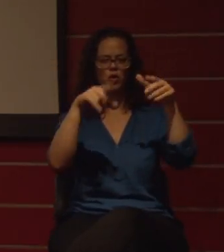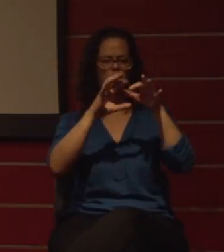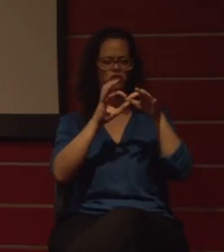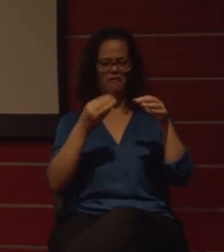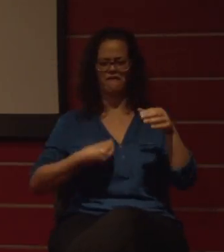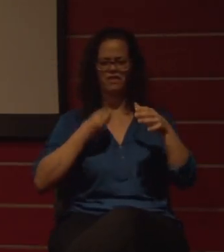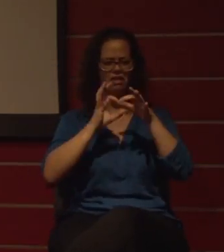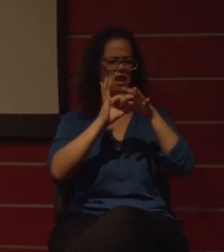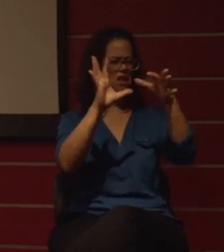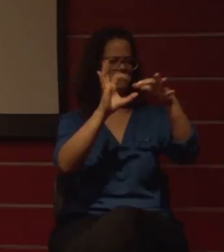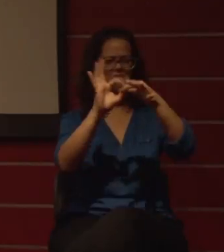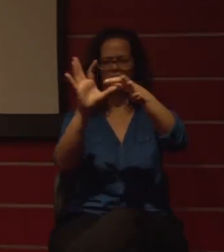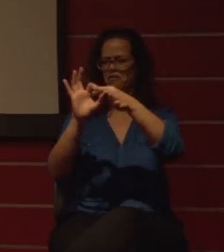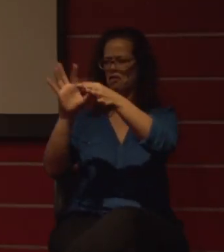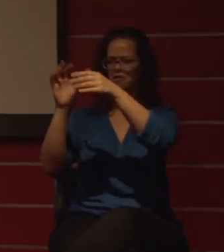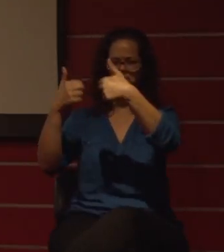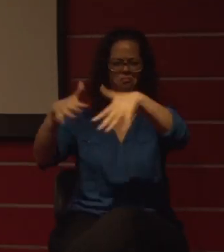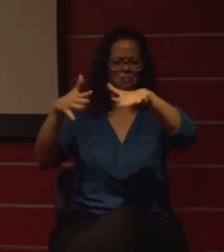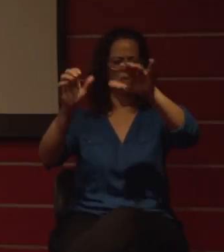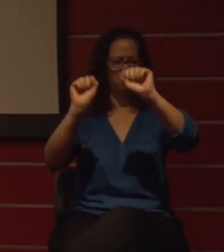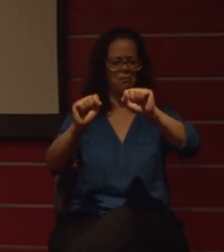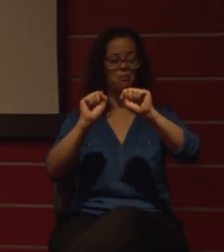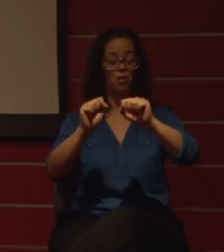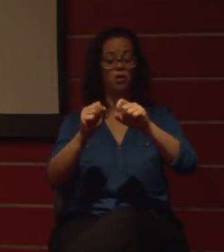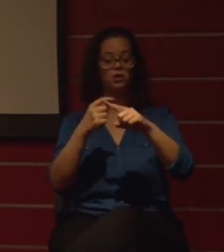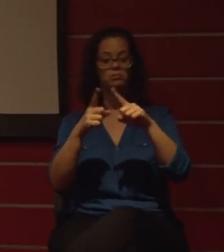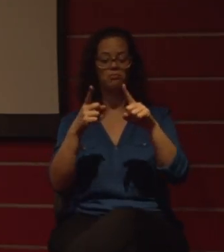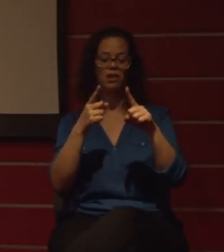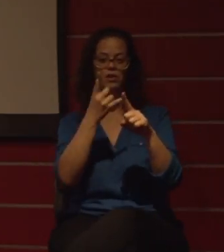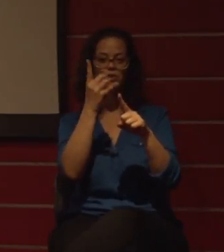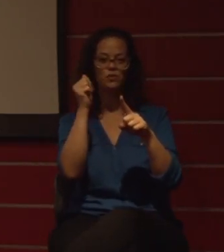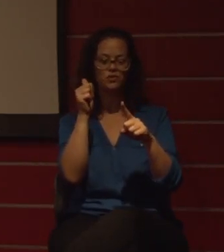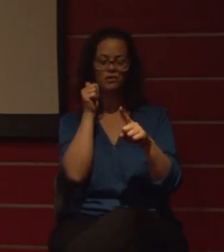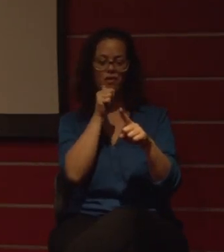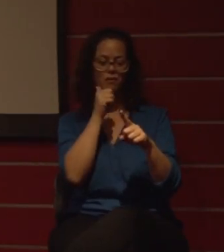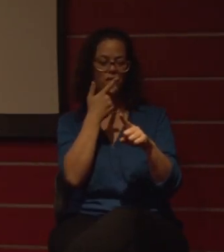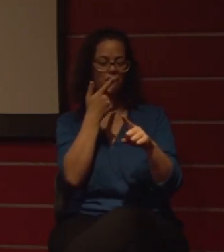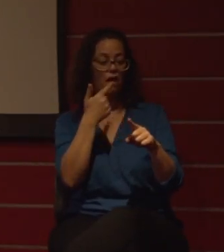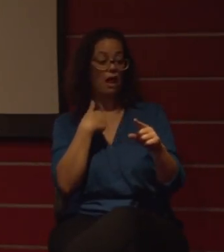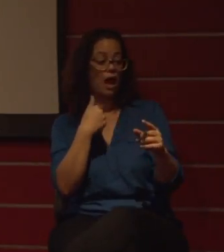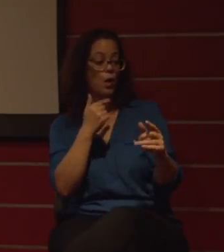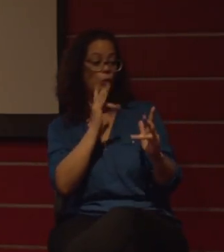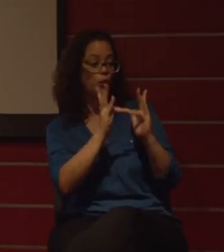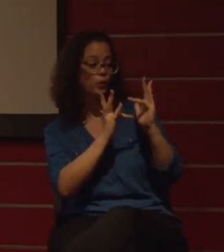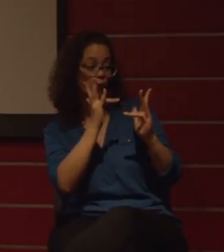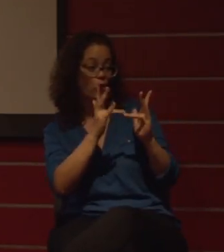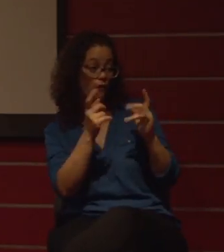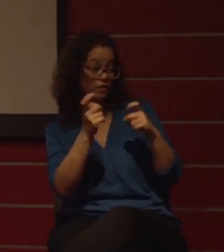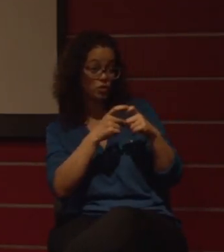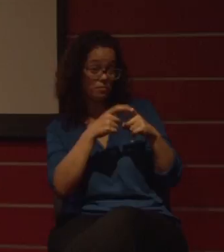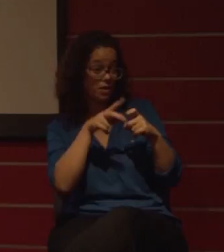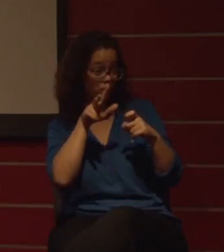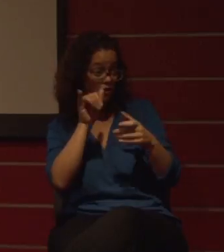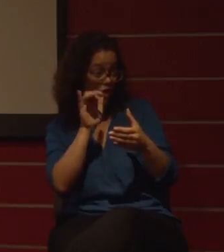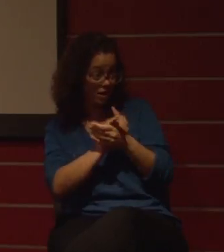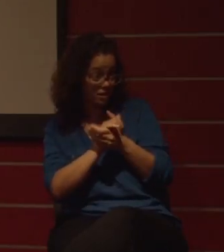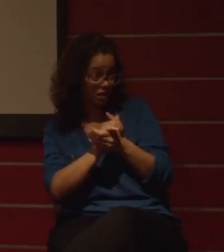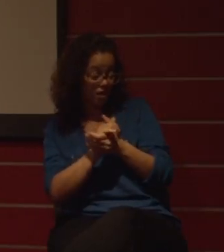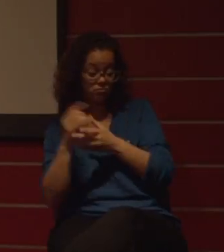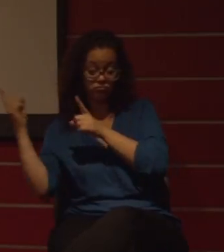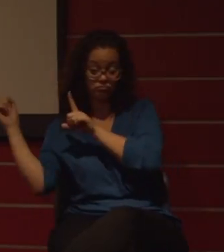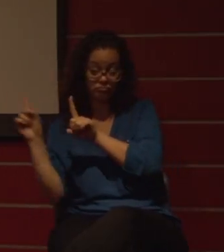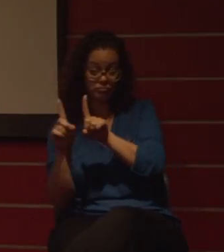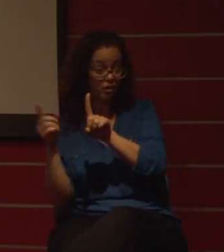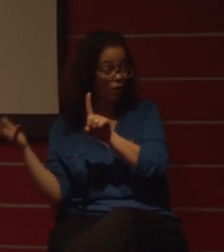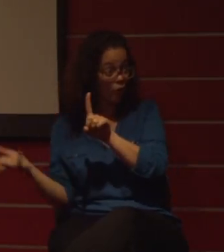momento em que ela avisa que tá noiva né de um médico eh e que vai se casar e leva o médico para